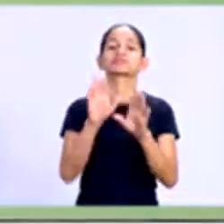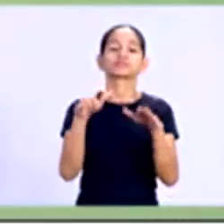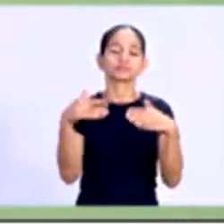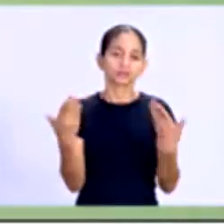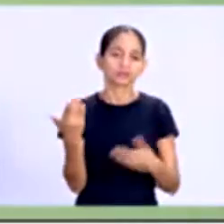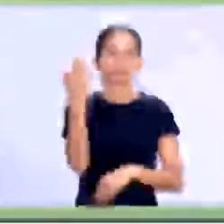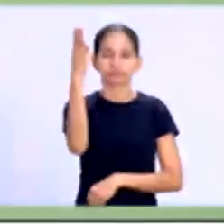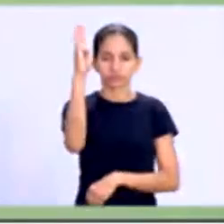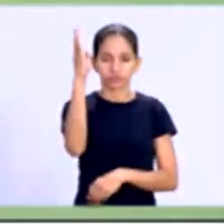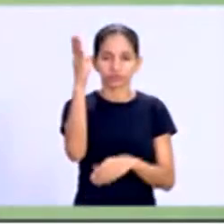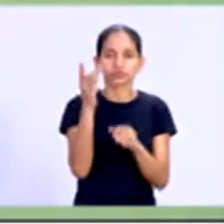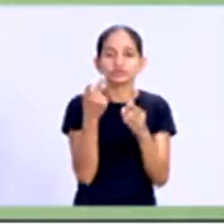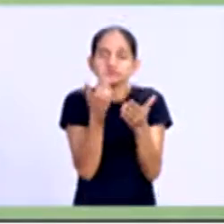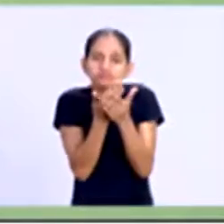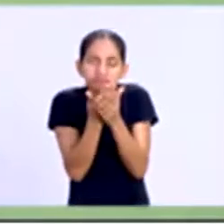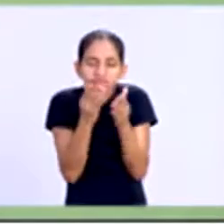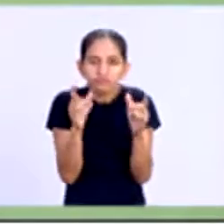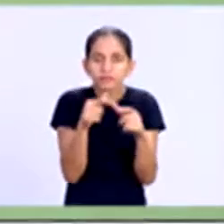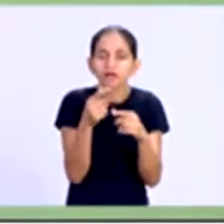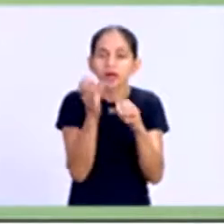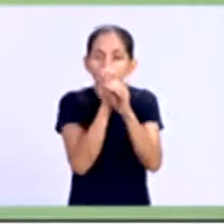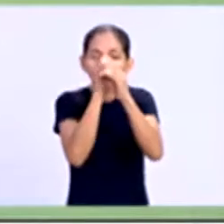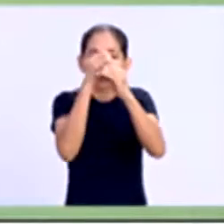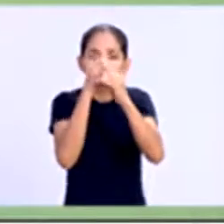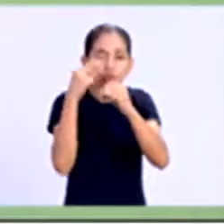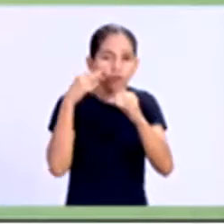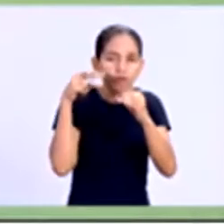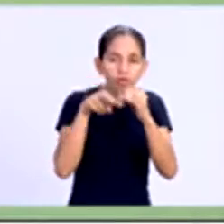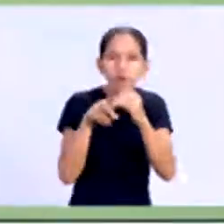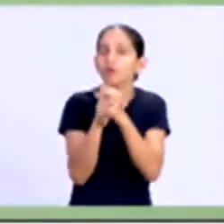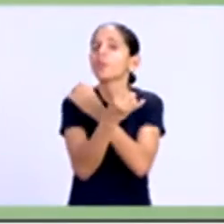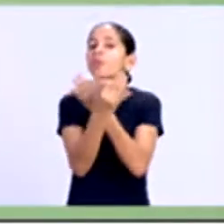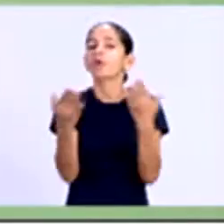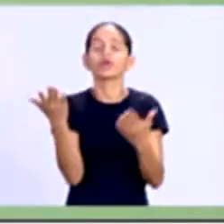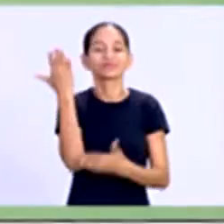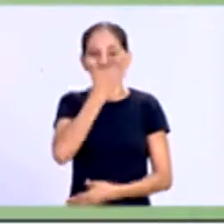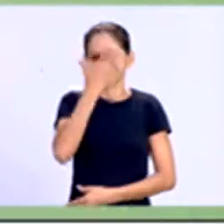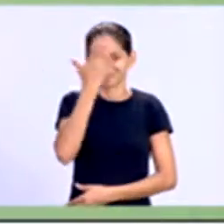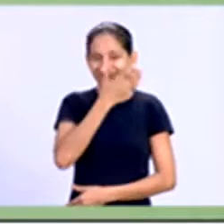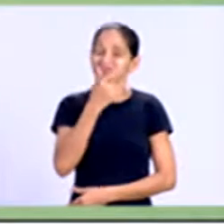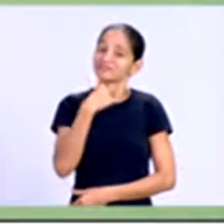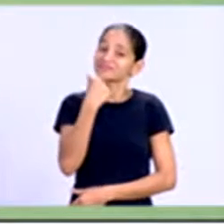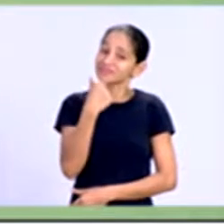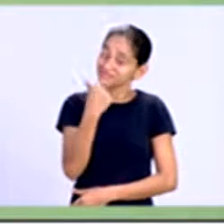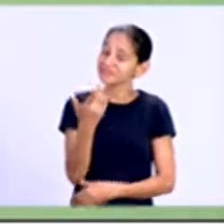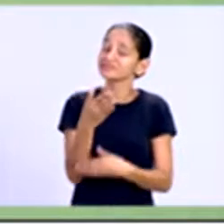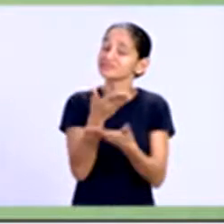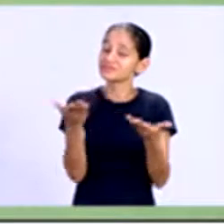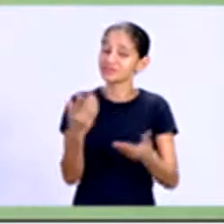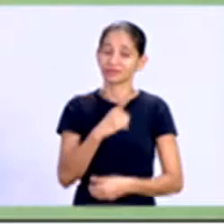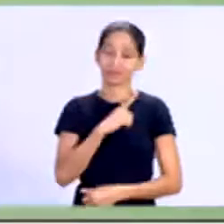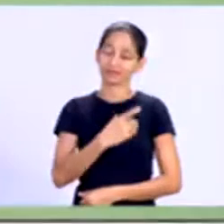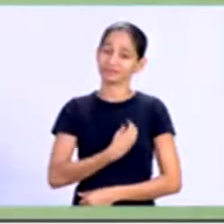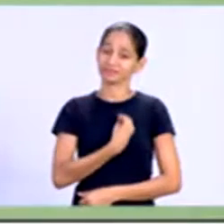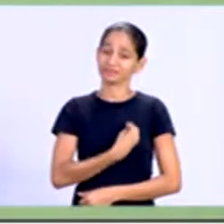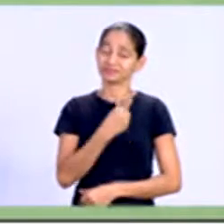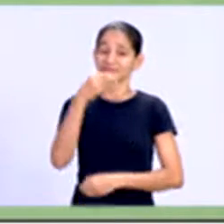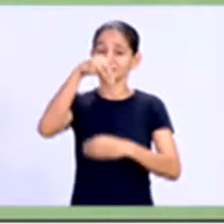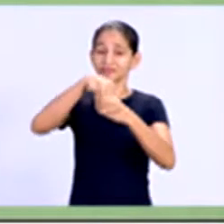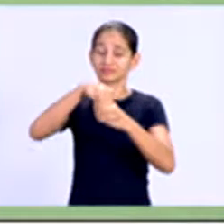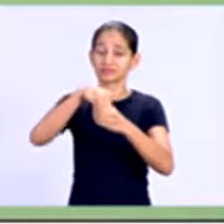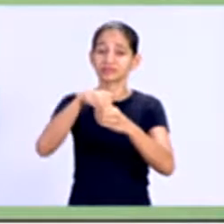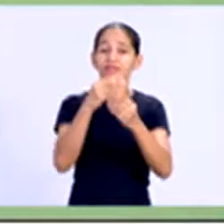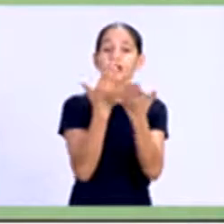Microbiologia básica dos alimentos. E aí aqui nós temos os micro-organismos presentes nos alimentos e como eles podem